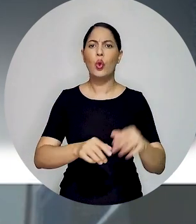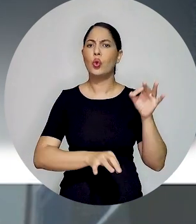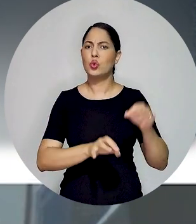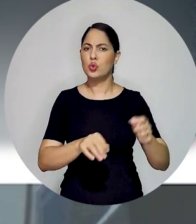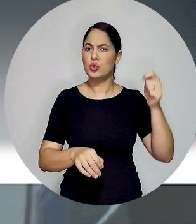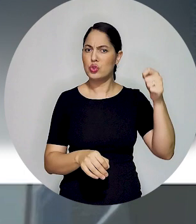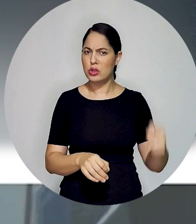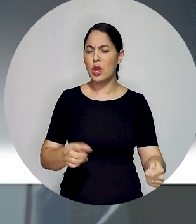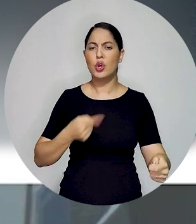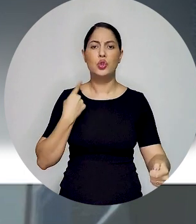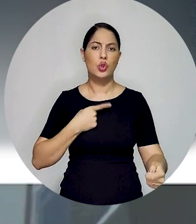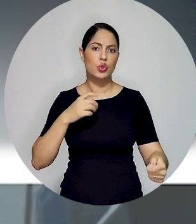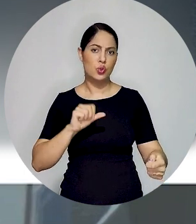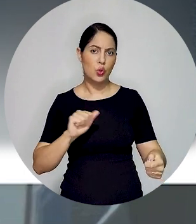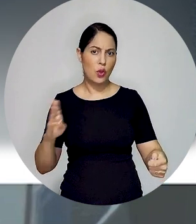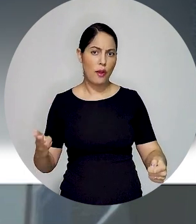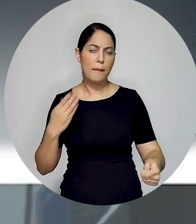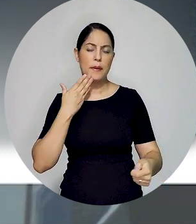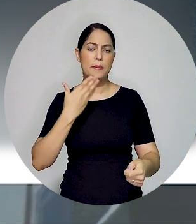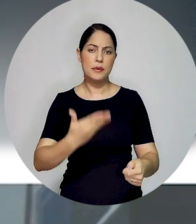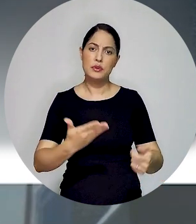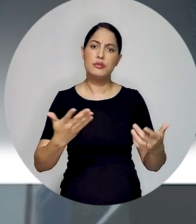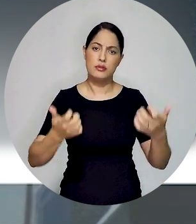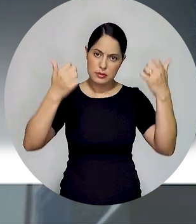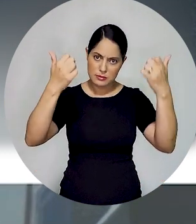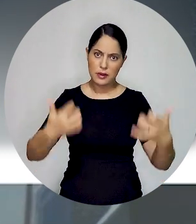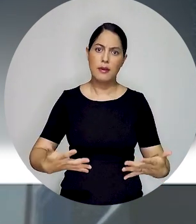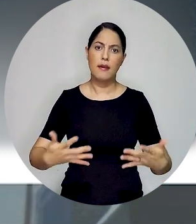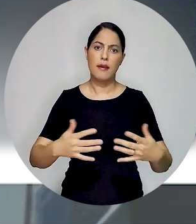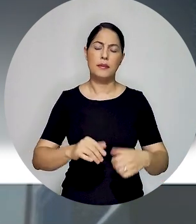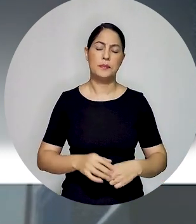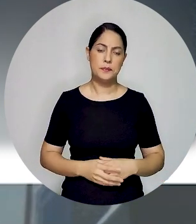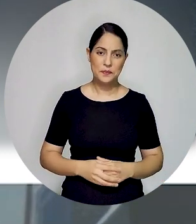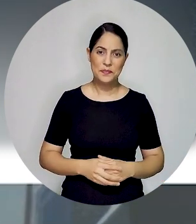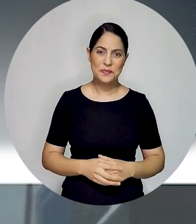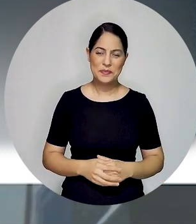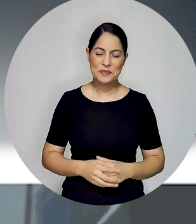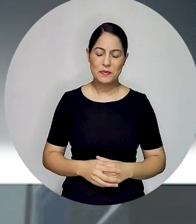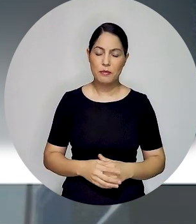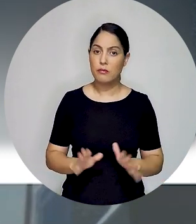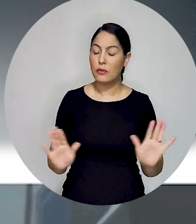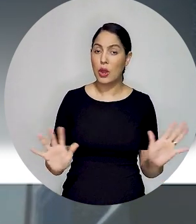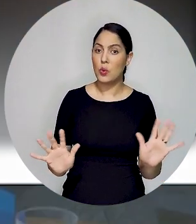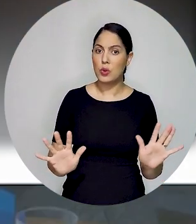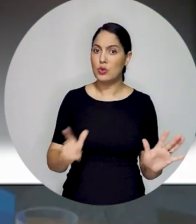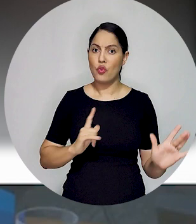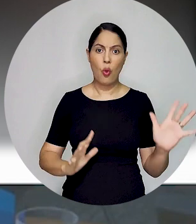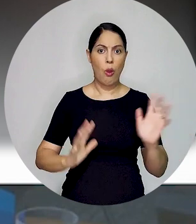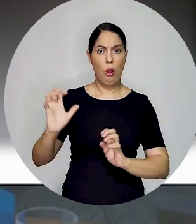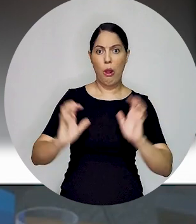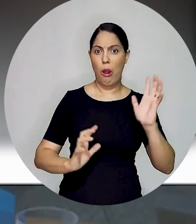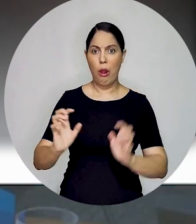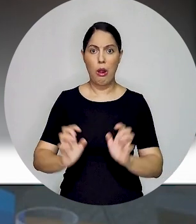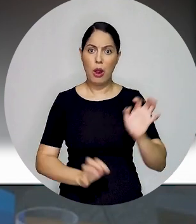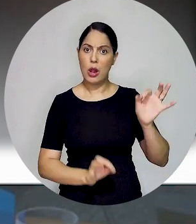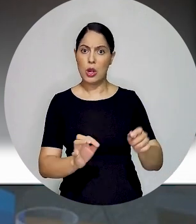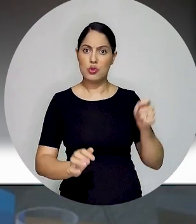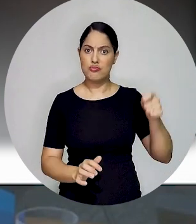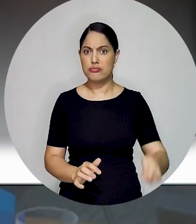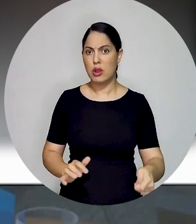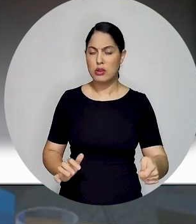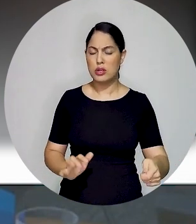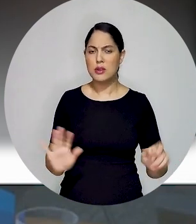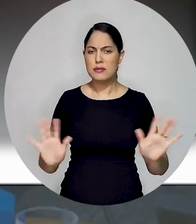fique claro a toda a magistratura este pleito da ordem muito bem consignado no voto de Vossa Excelência. Aqui eu não proponho